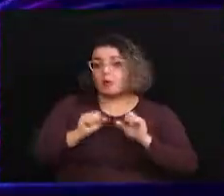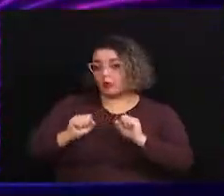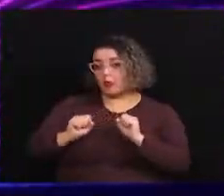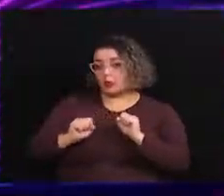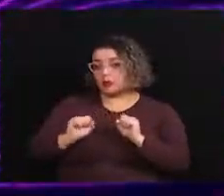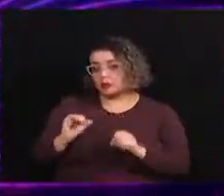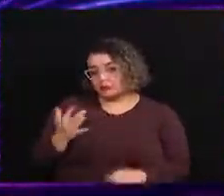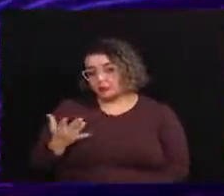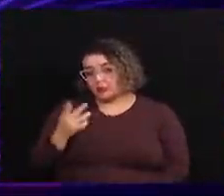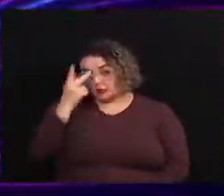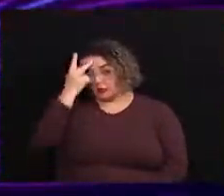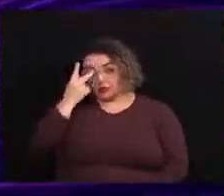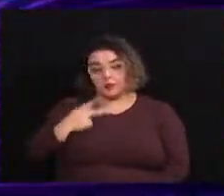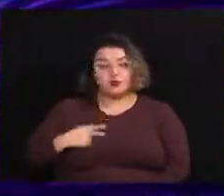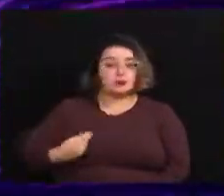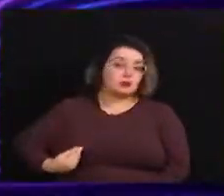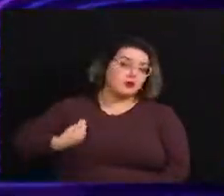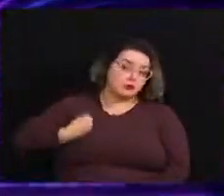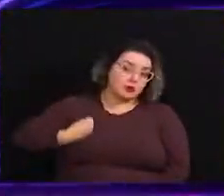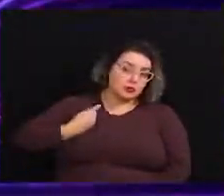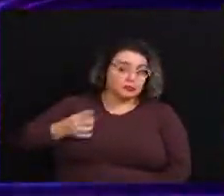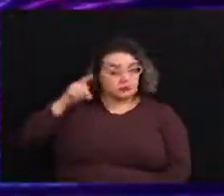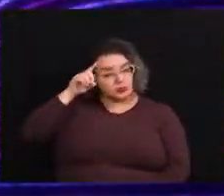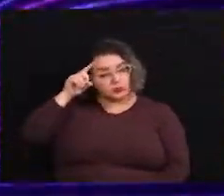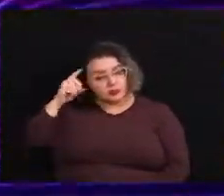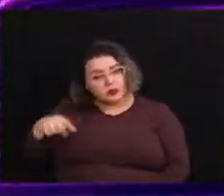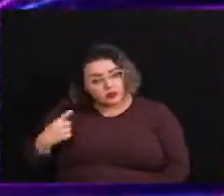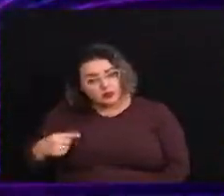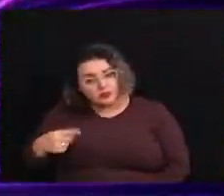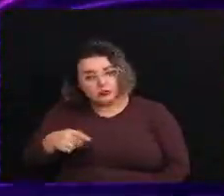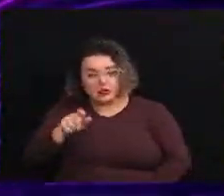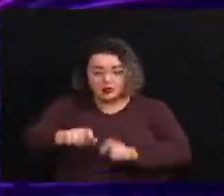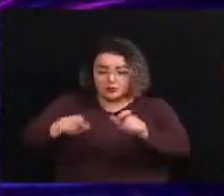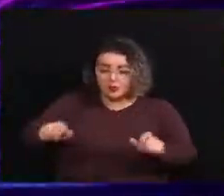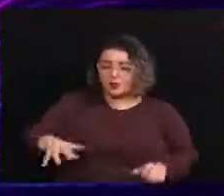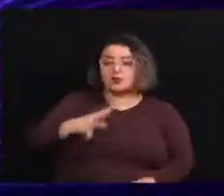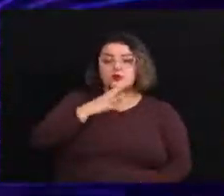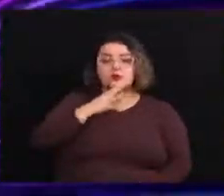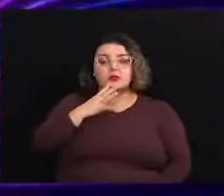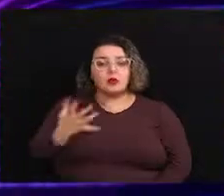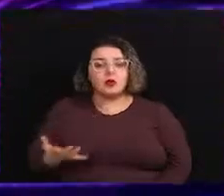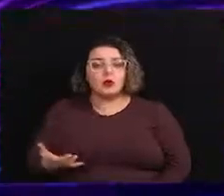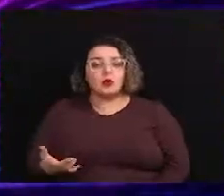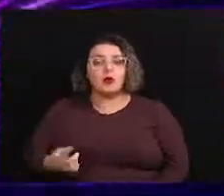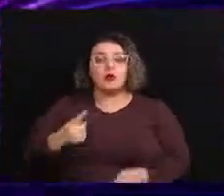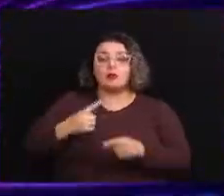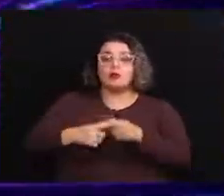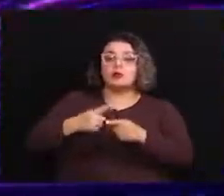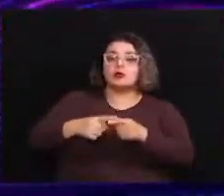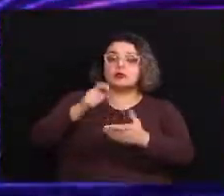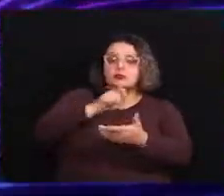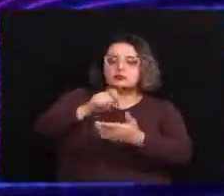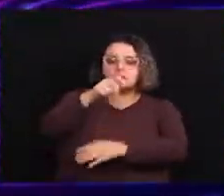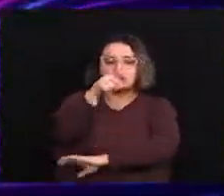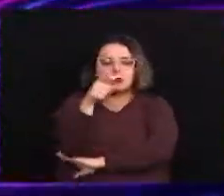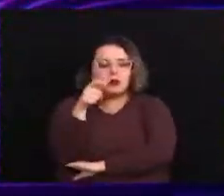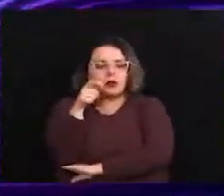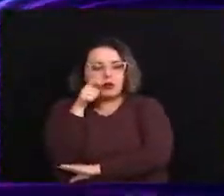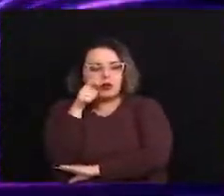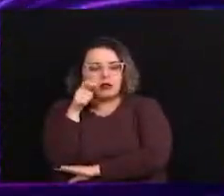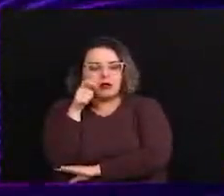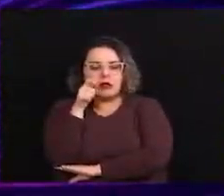ocorrido da própria vida, da nossa vida diária, das pessoas que a gente conhece. Porque um escritor, ele é um